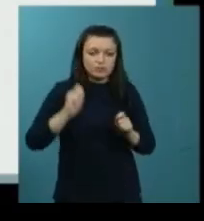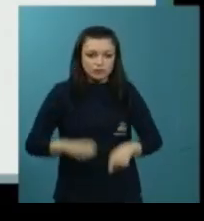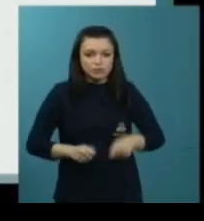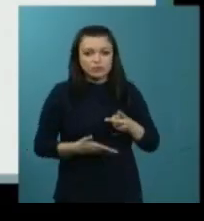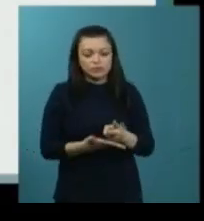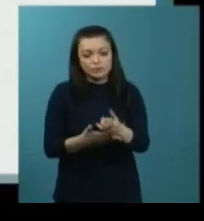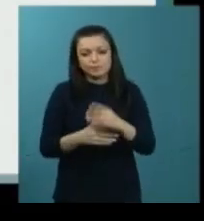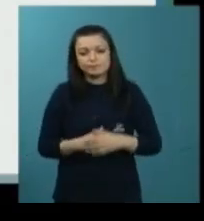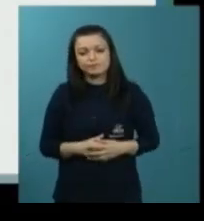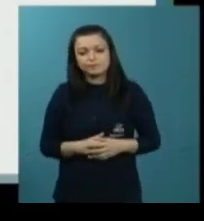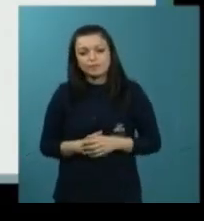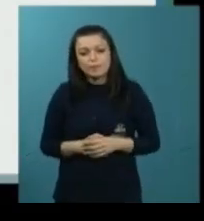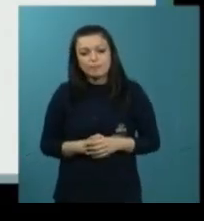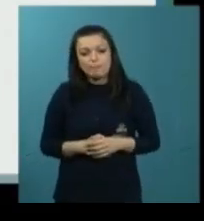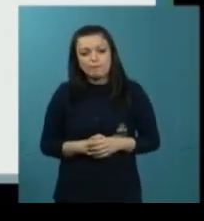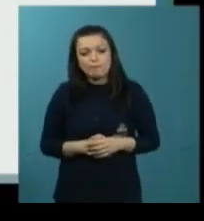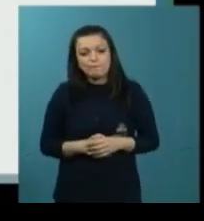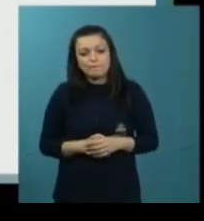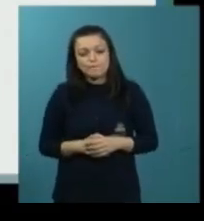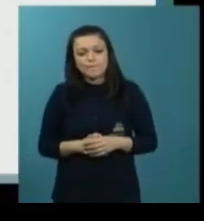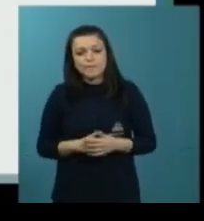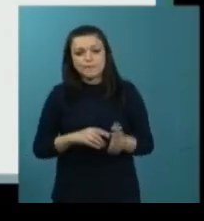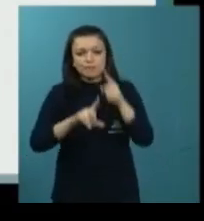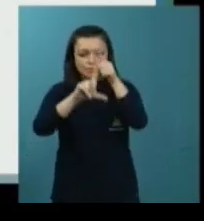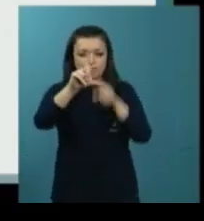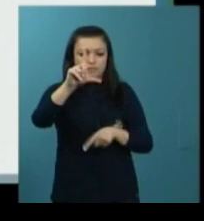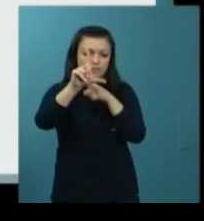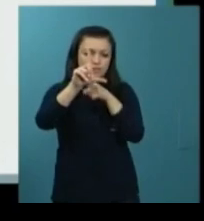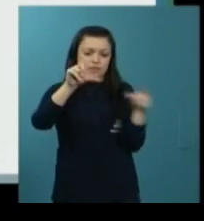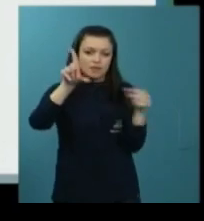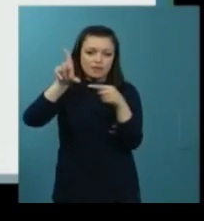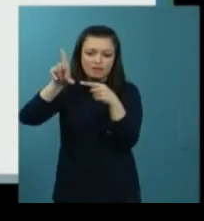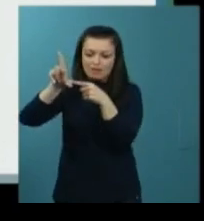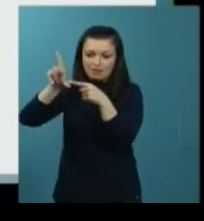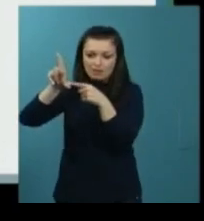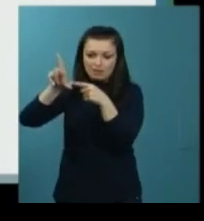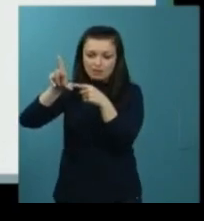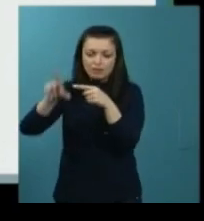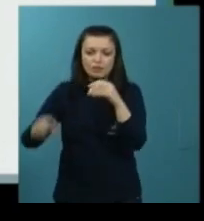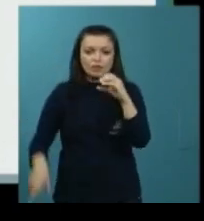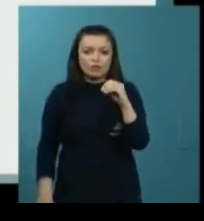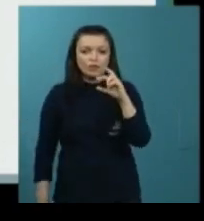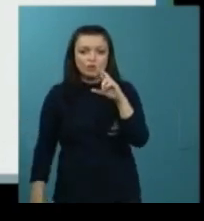Então, nós dizemos que a interseção é o ponto zero, ou a origem